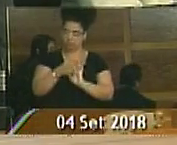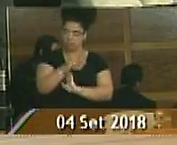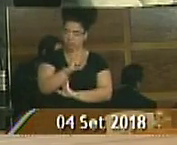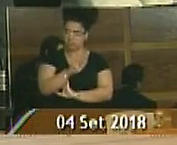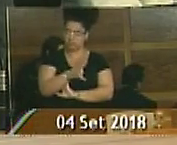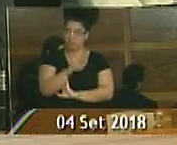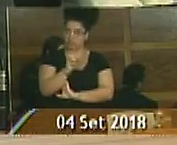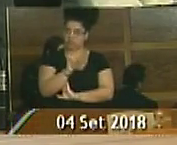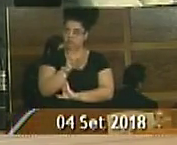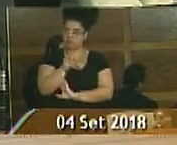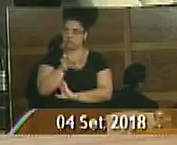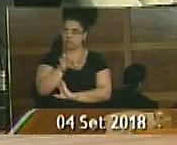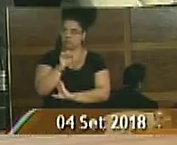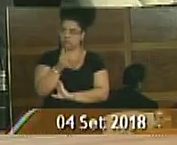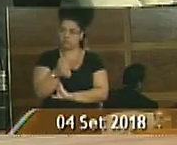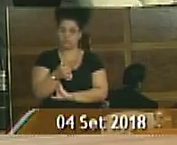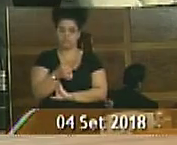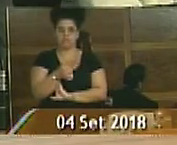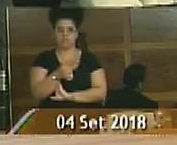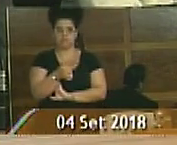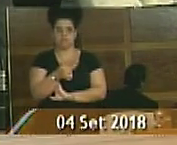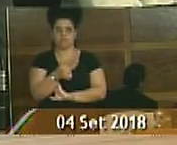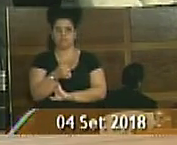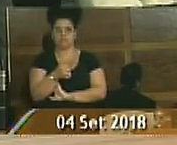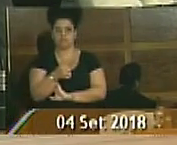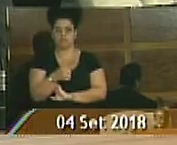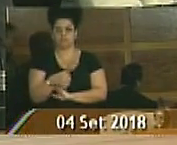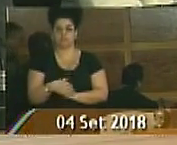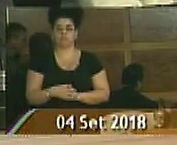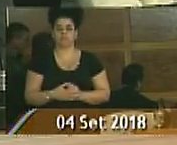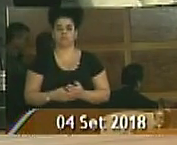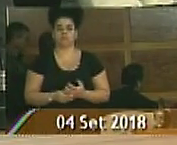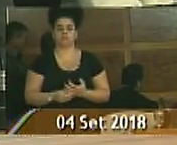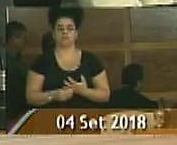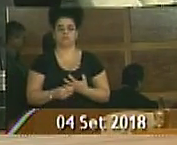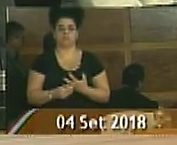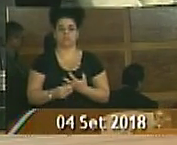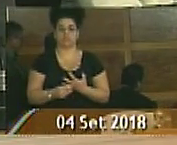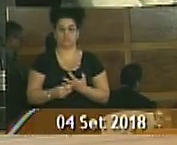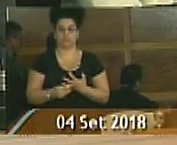3.581, pavimentação asfáltica na rua Tereza Pelo de Almeida, bairro Vila Nova. Indicação